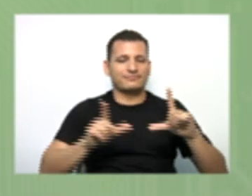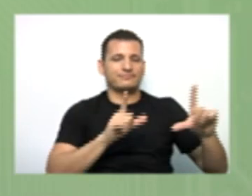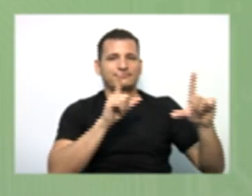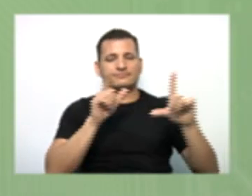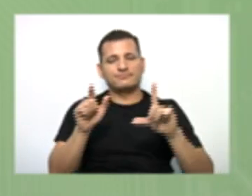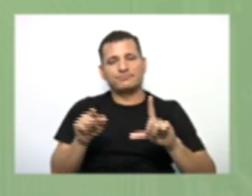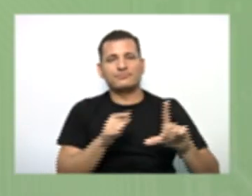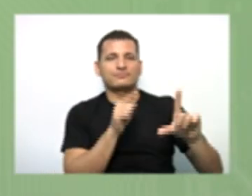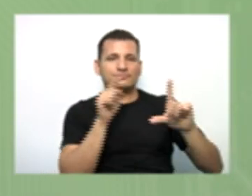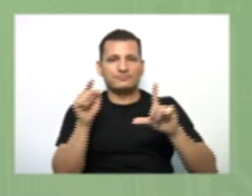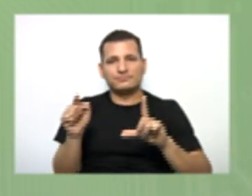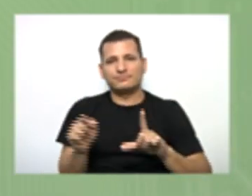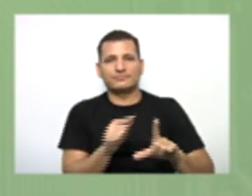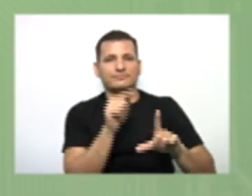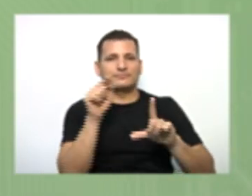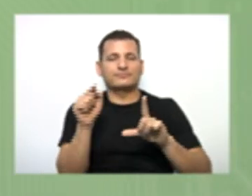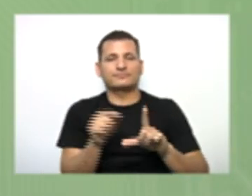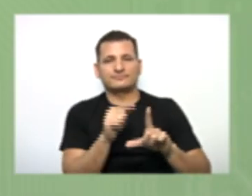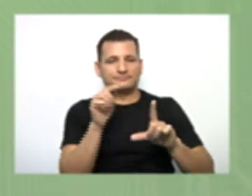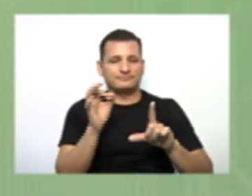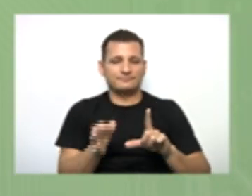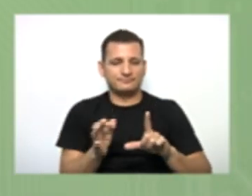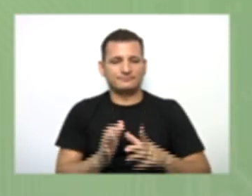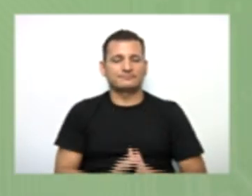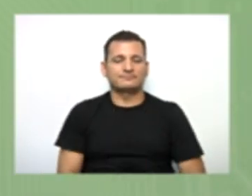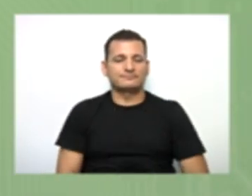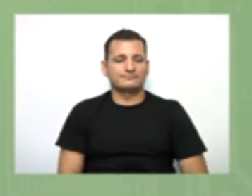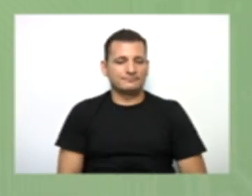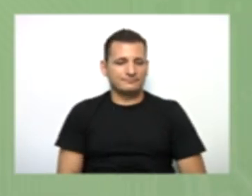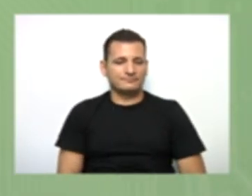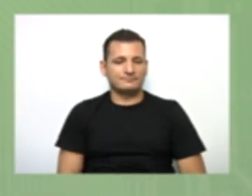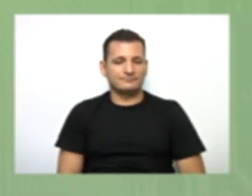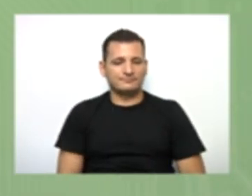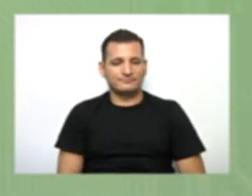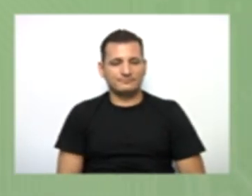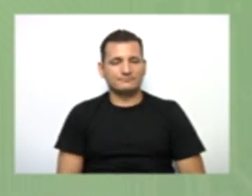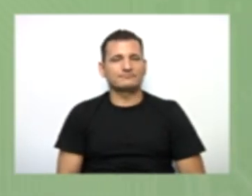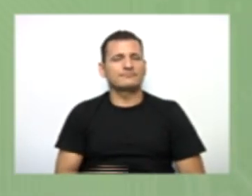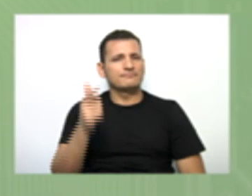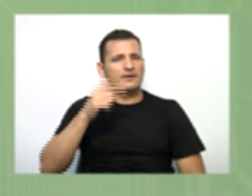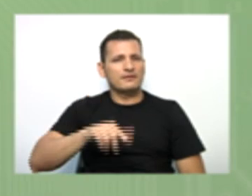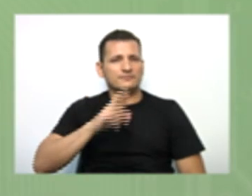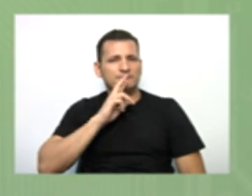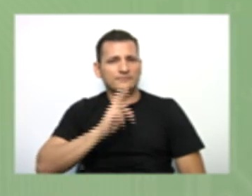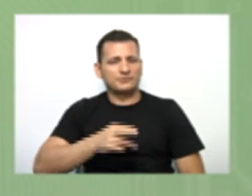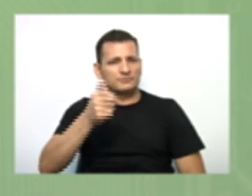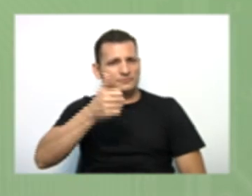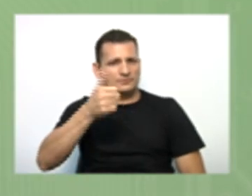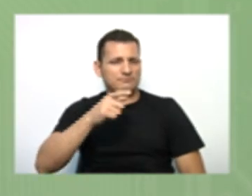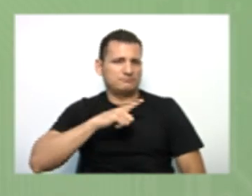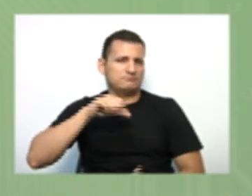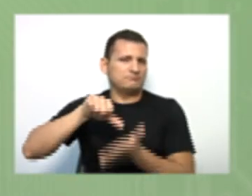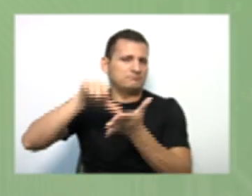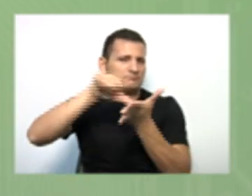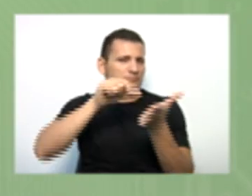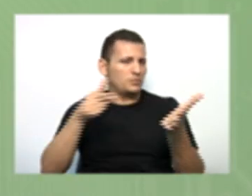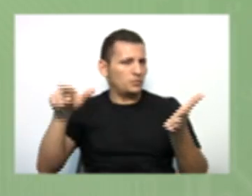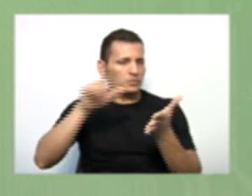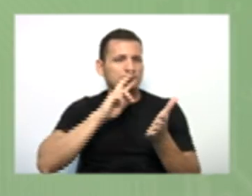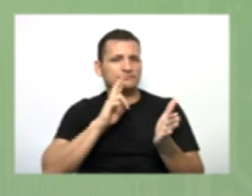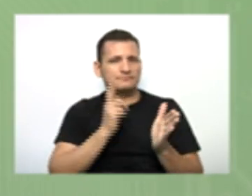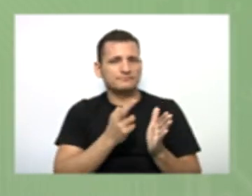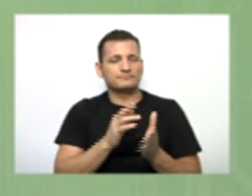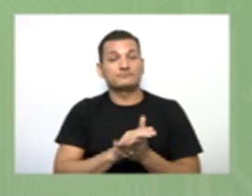seguindo links e hiperlinks. Mais alguma resposta de algum... Da questão número 1, de algum outro polo, professor, aí?